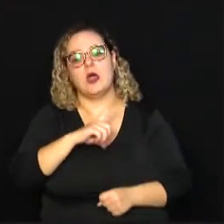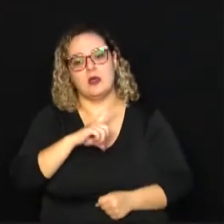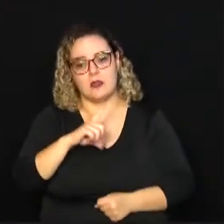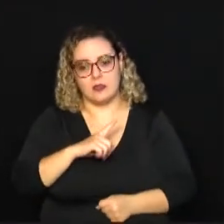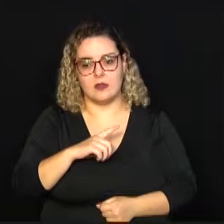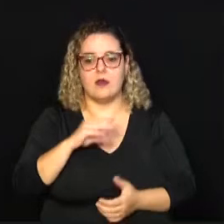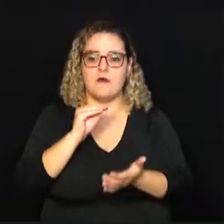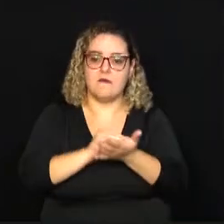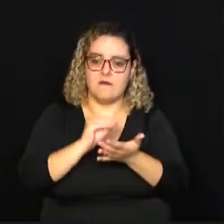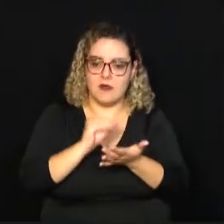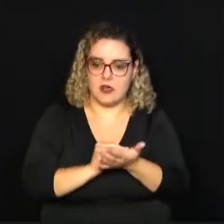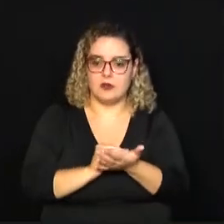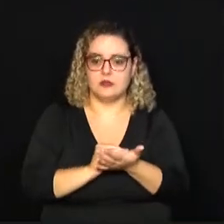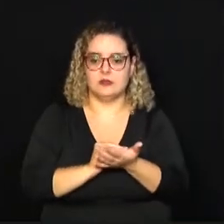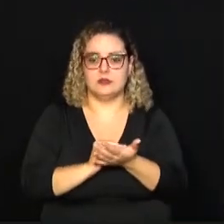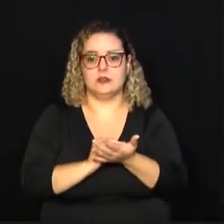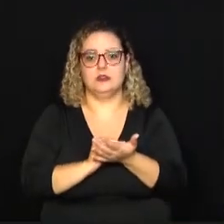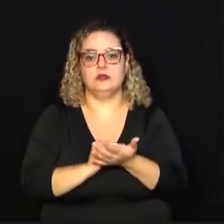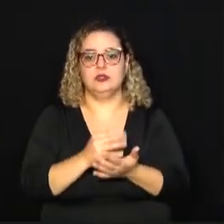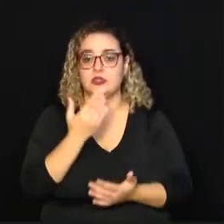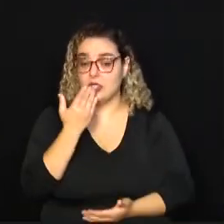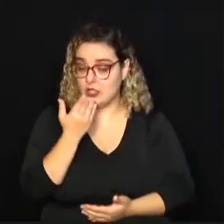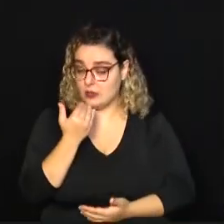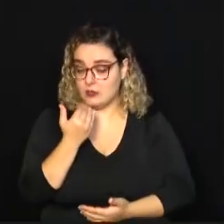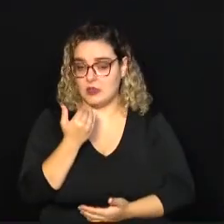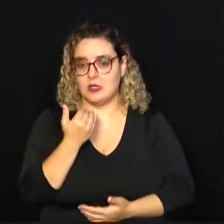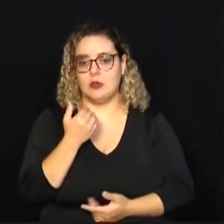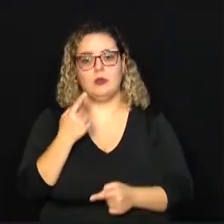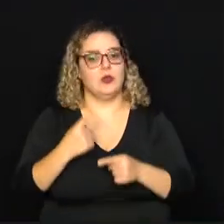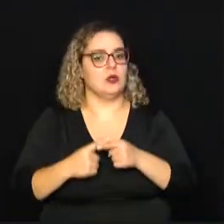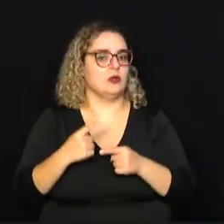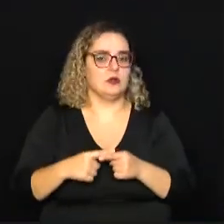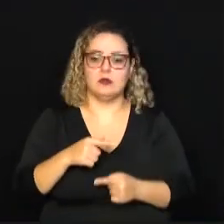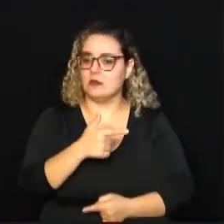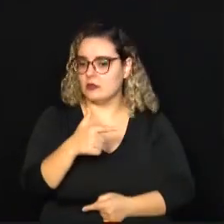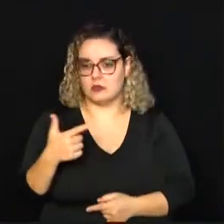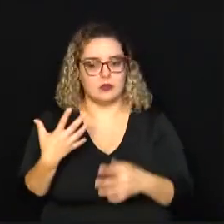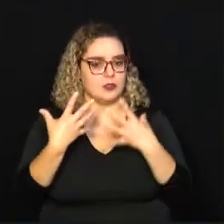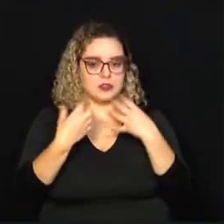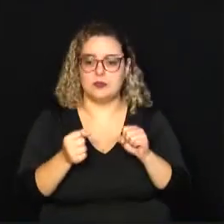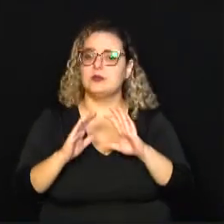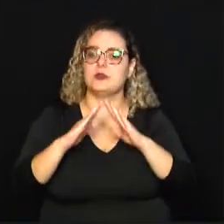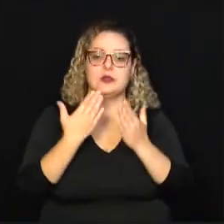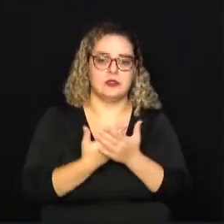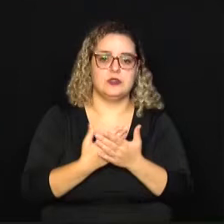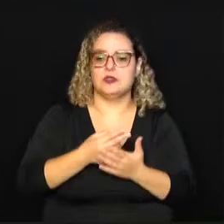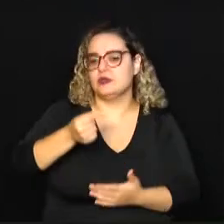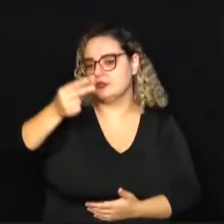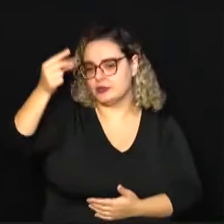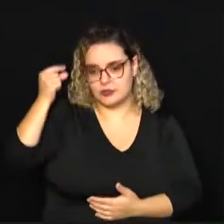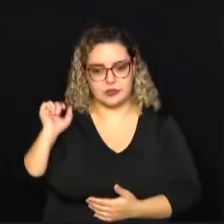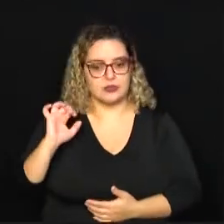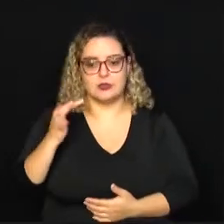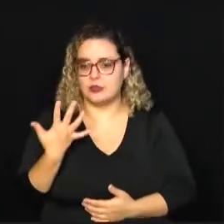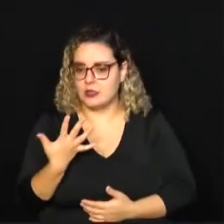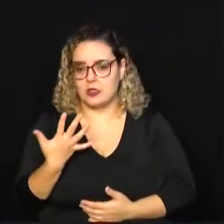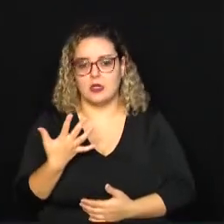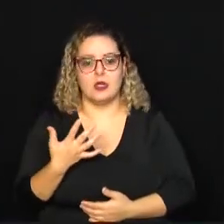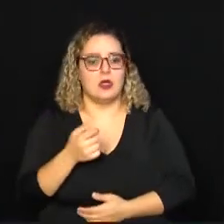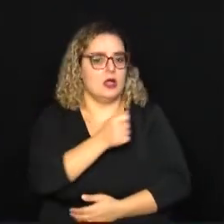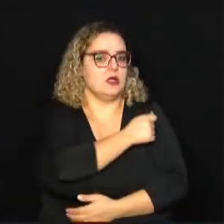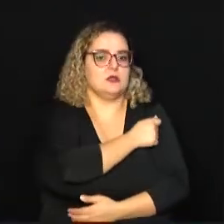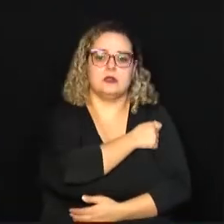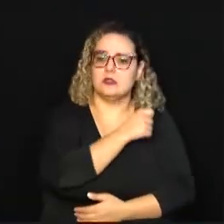alimentar por conta das crianças que não vão estar aí recebendo alimento nas escolas. Isso já está acontecendo há muito tempo, a gente já sabe disso, as aulas não tinham voltado e tudo